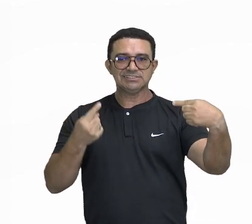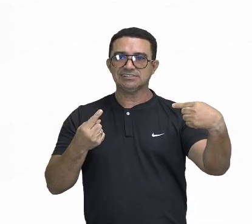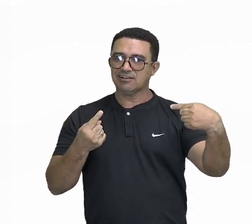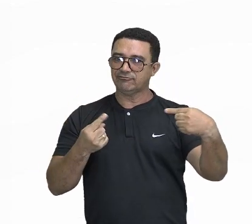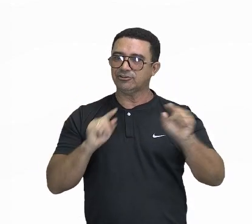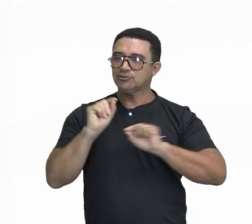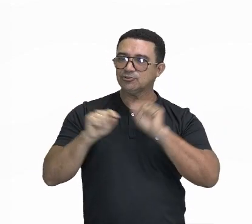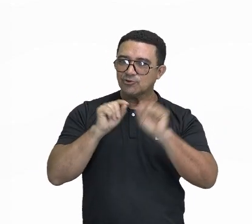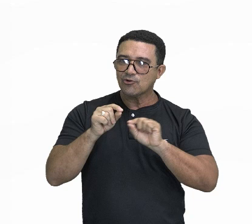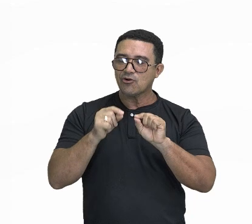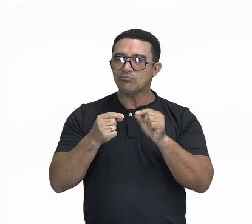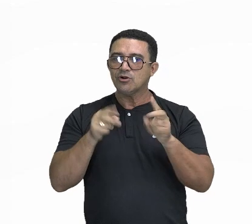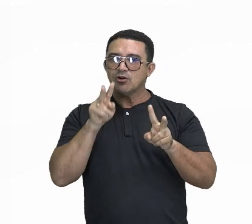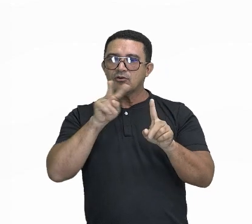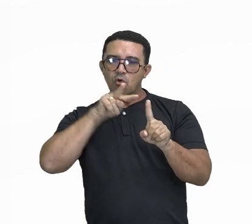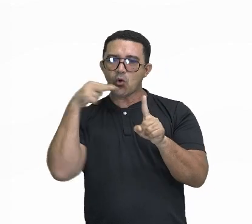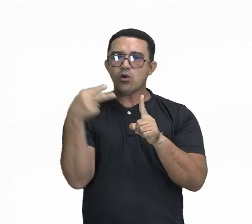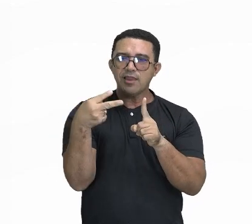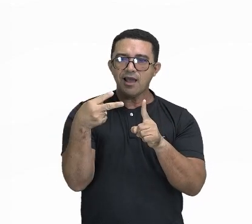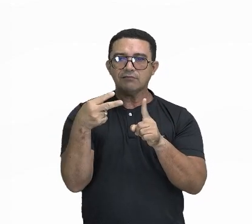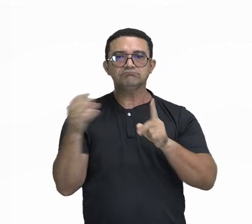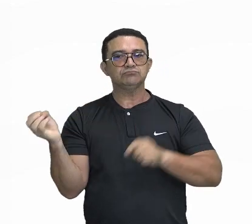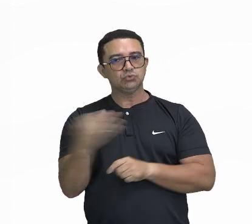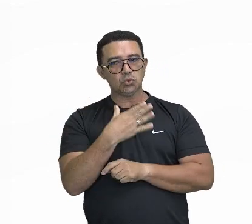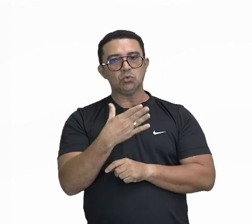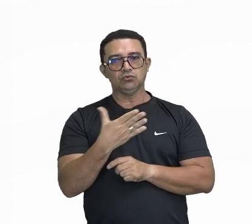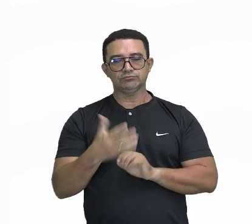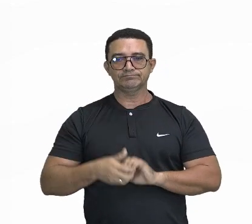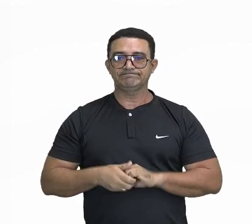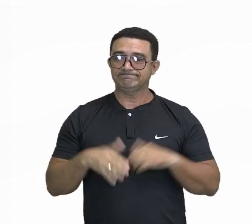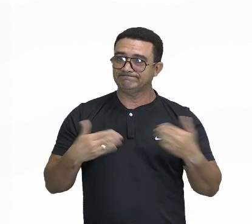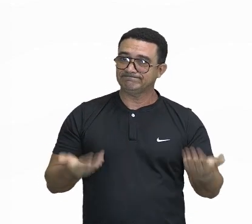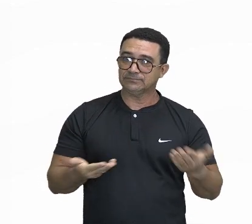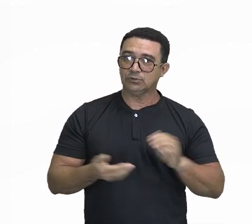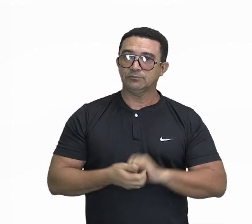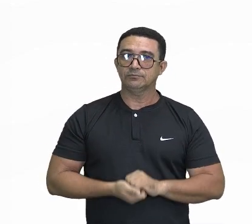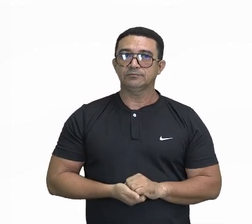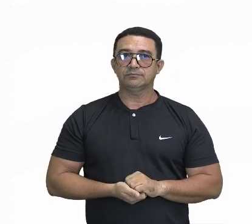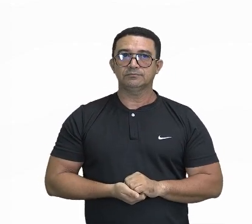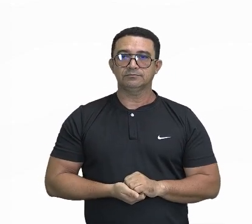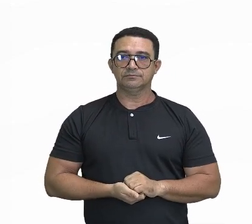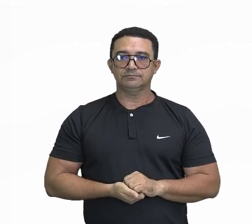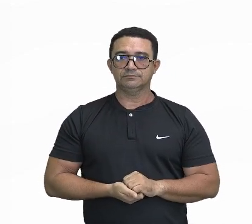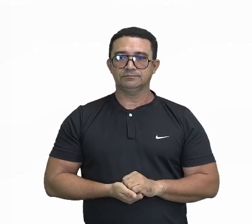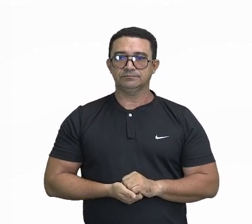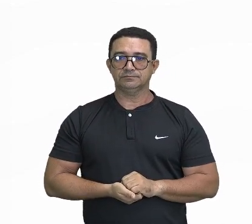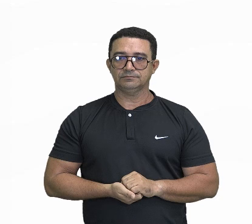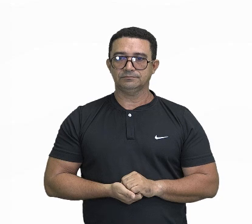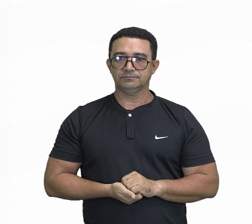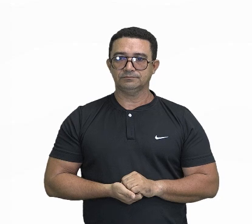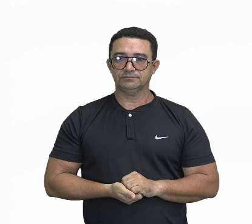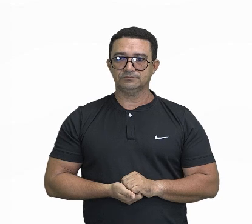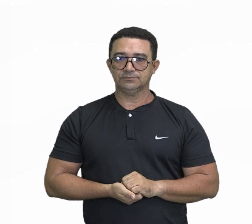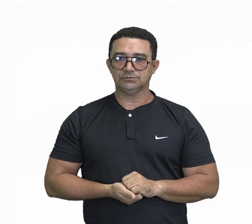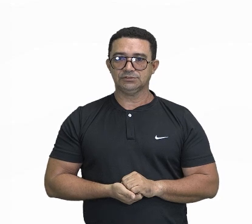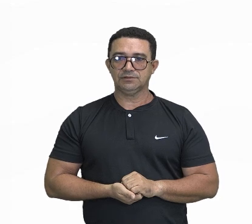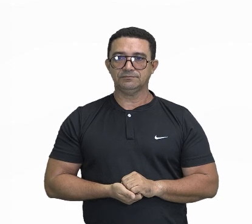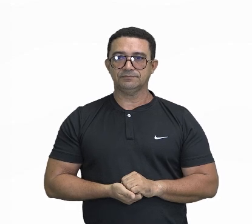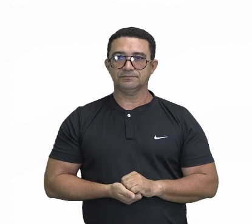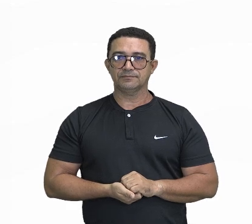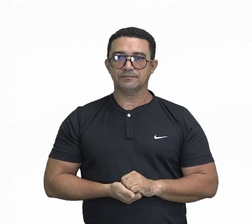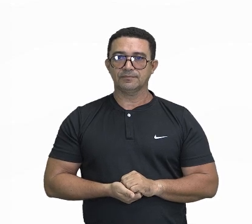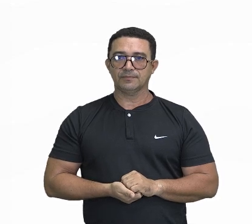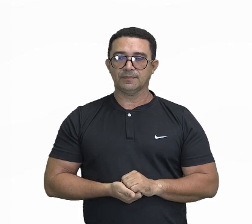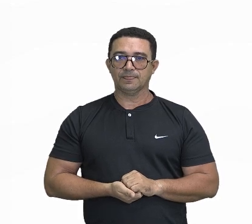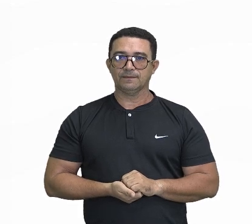de lançar um olhar novo sobre alguma questão. Ainda assim, os artistas estão sempre descobrindo, criando maneiras de